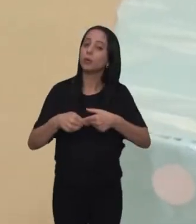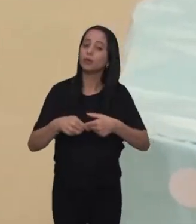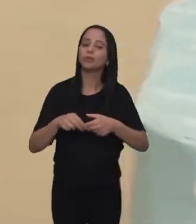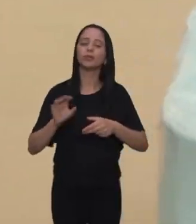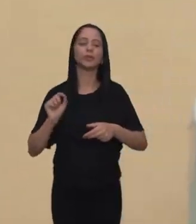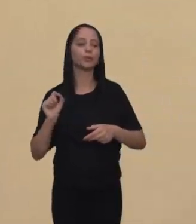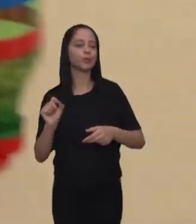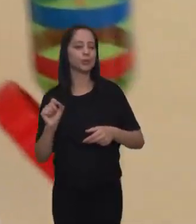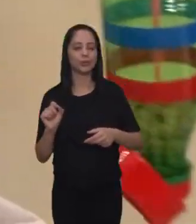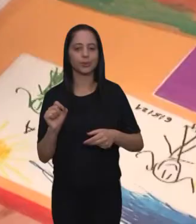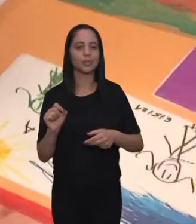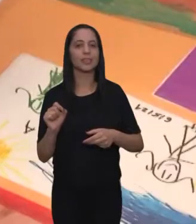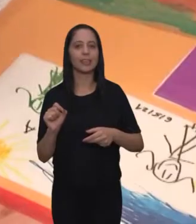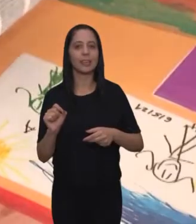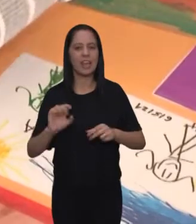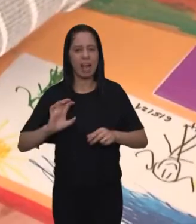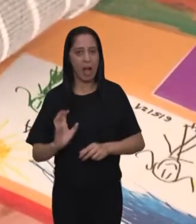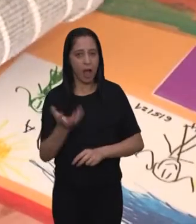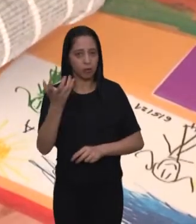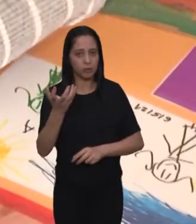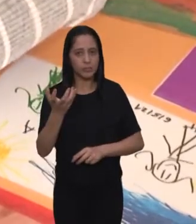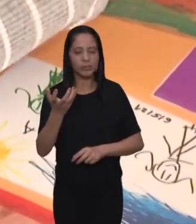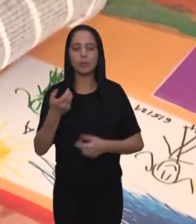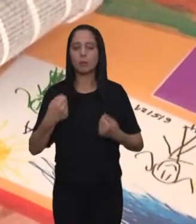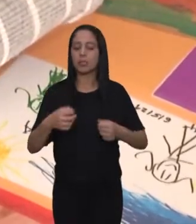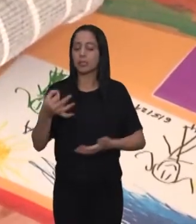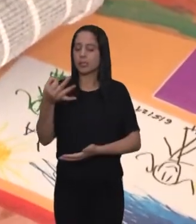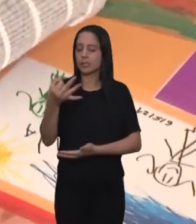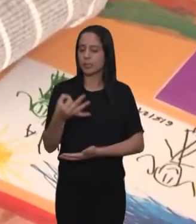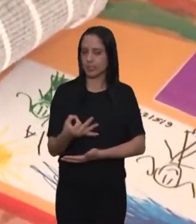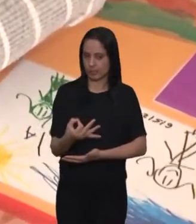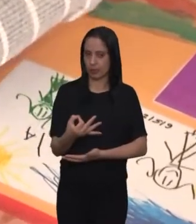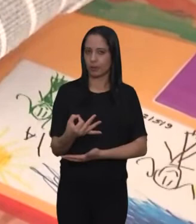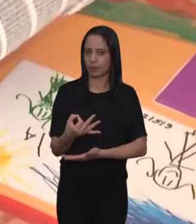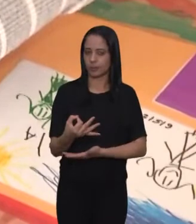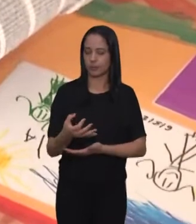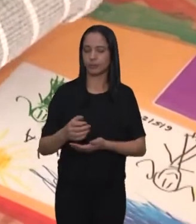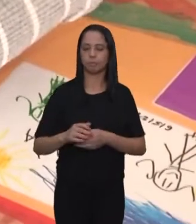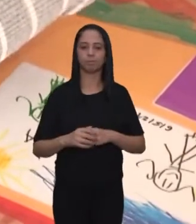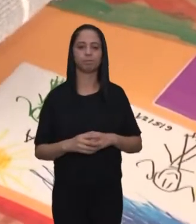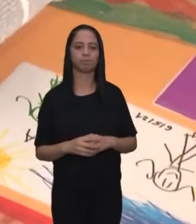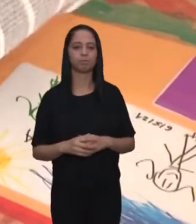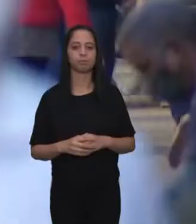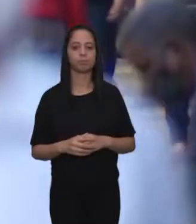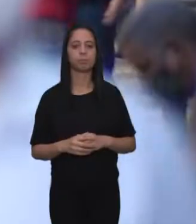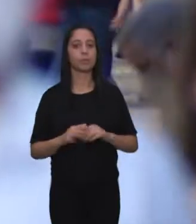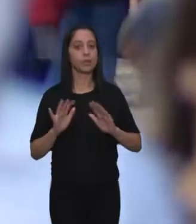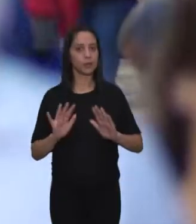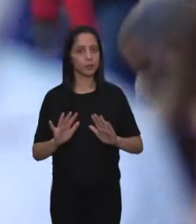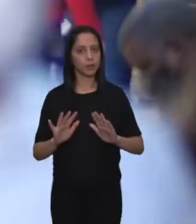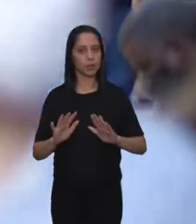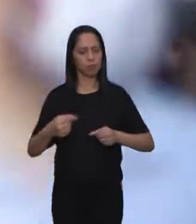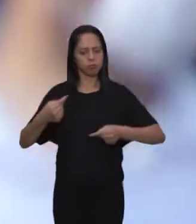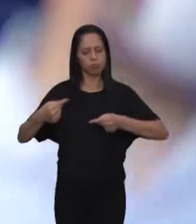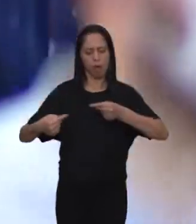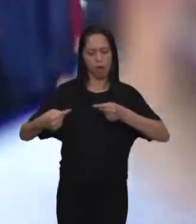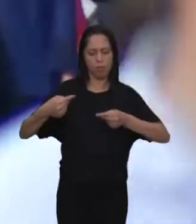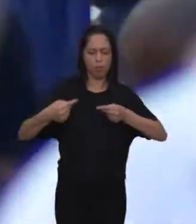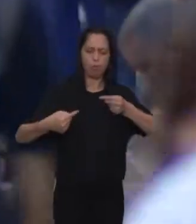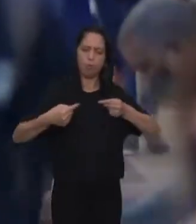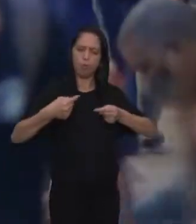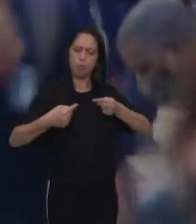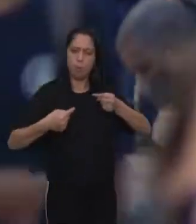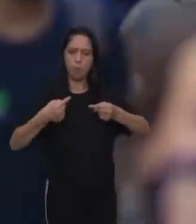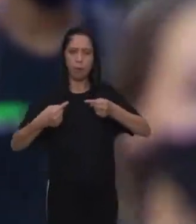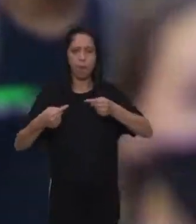disso que acontece nessa fase pode ser determinante nas escolhas e caminhos de a pessoa para ampliar a discussão